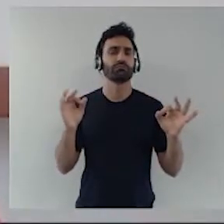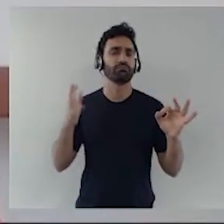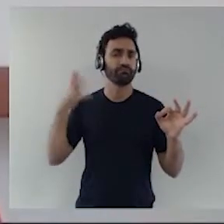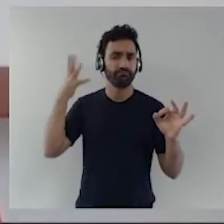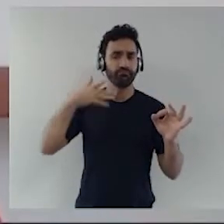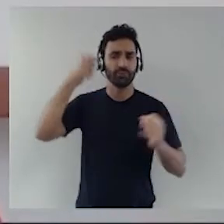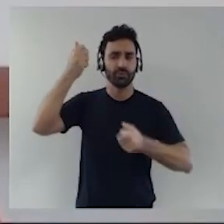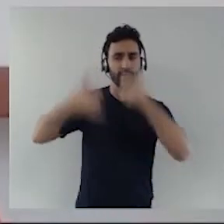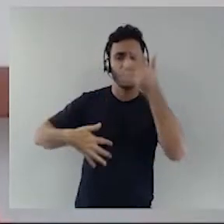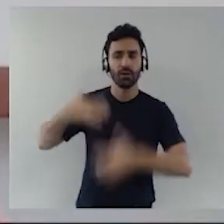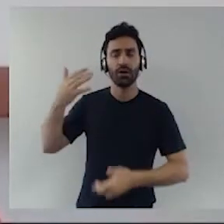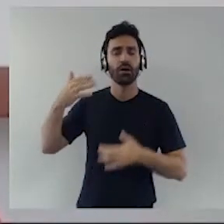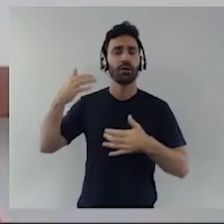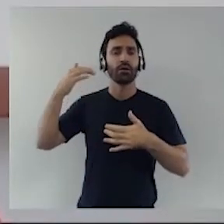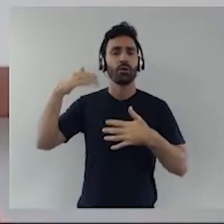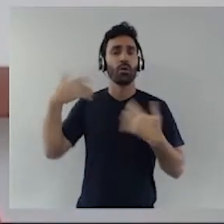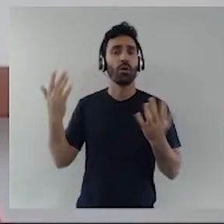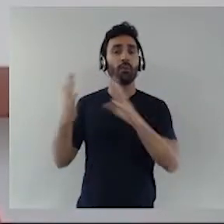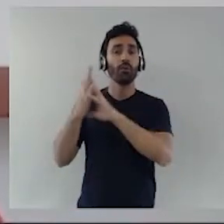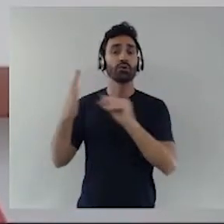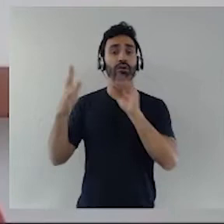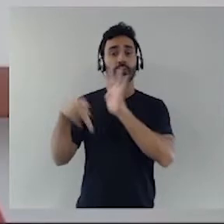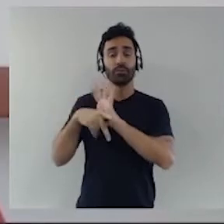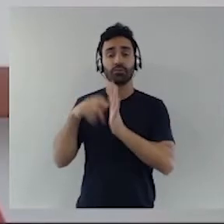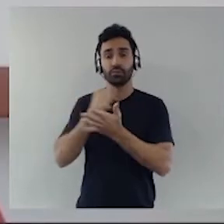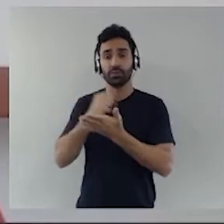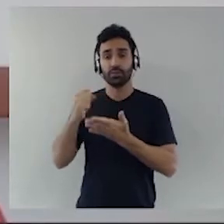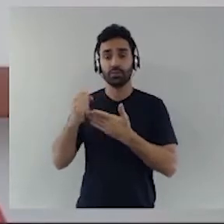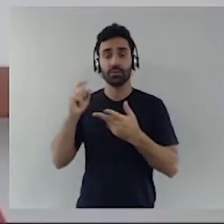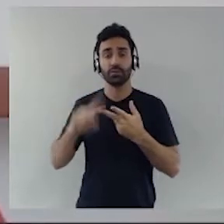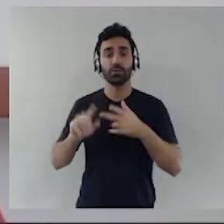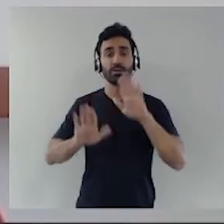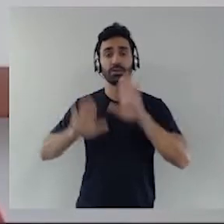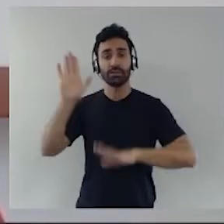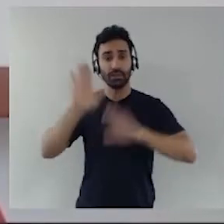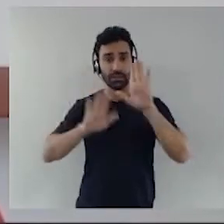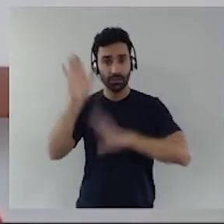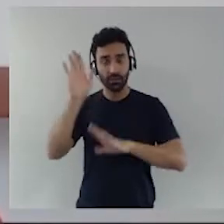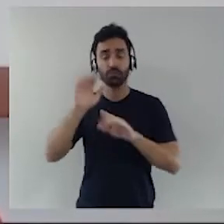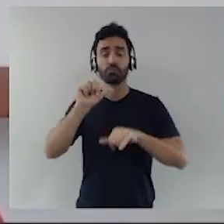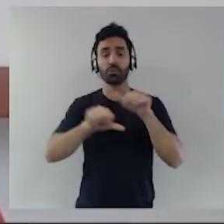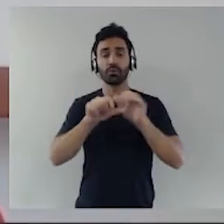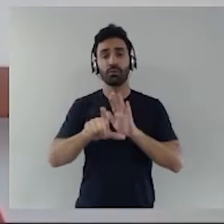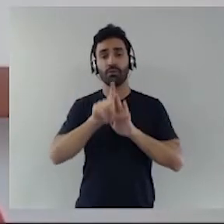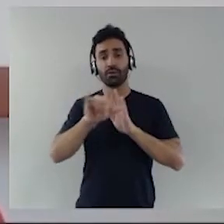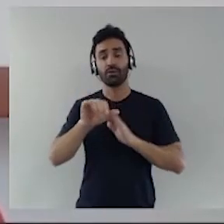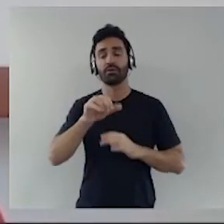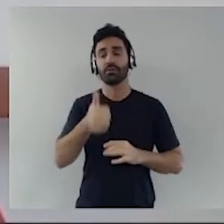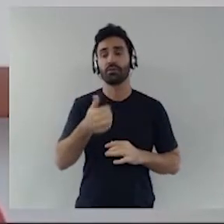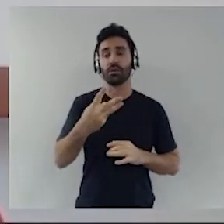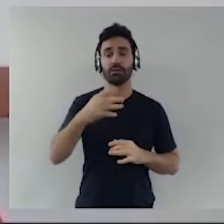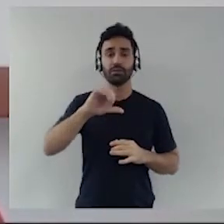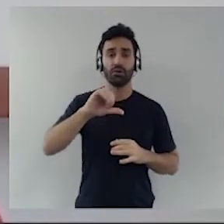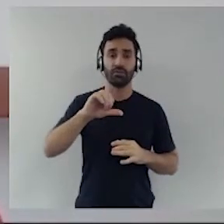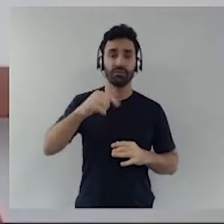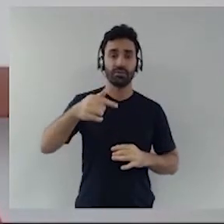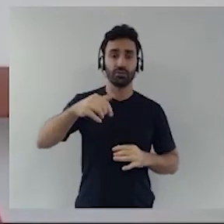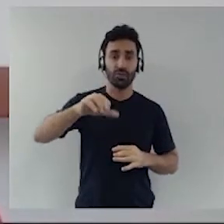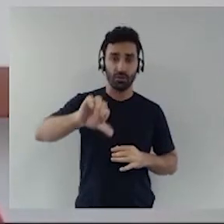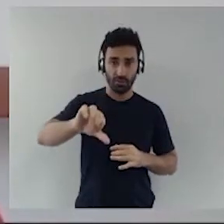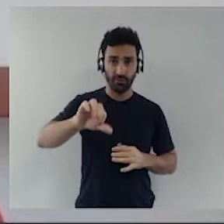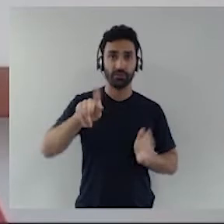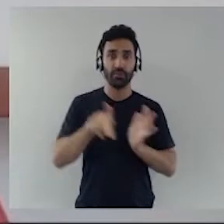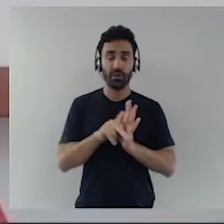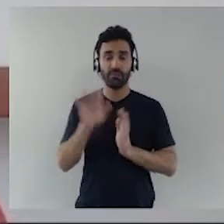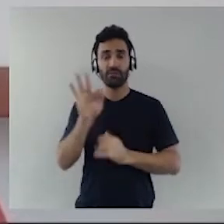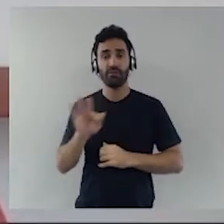apanhado sobre os modelos de contratação e licitação alterados pela lei 13979 de fevereiro